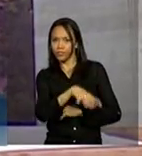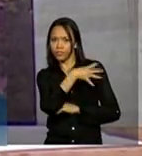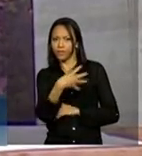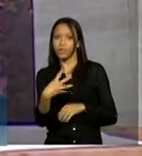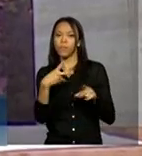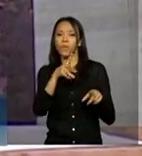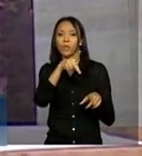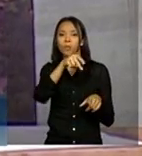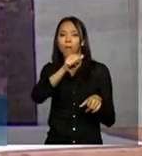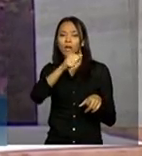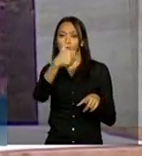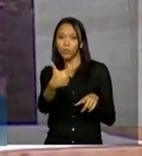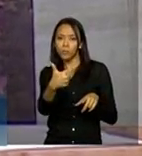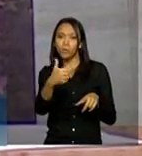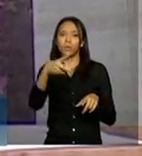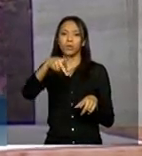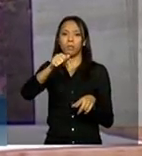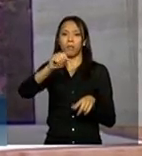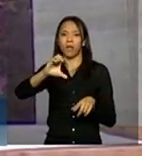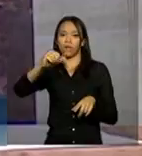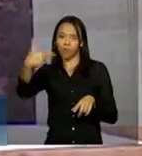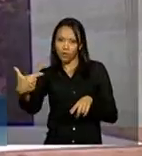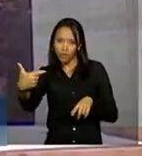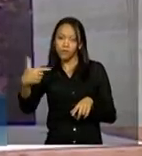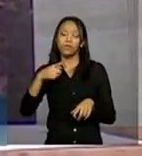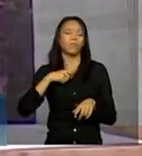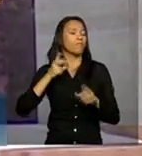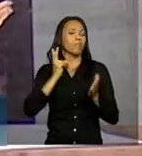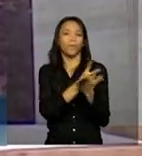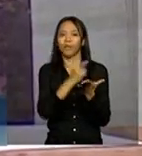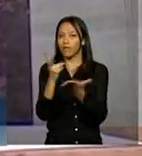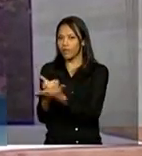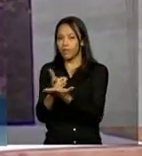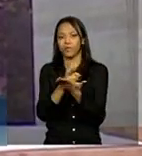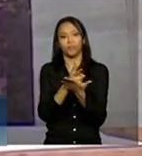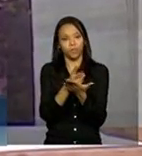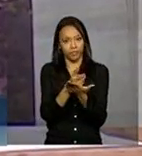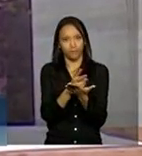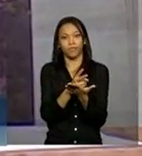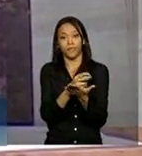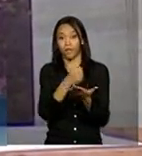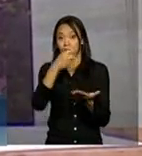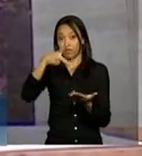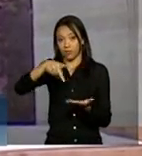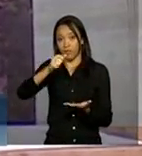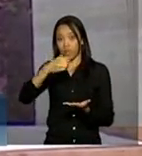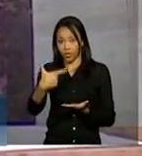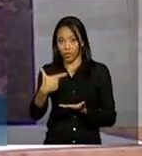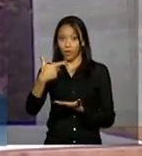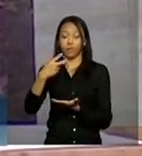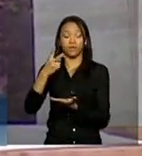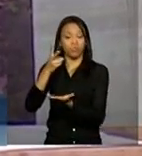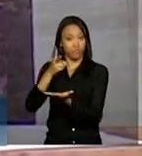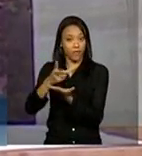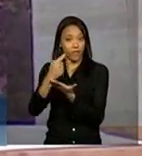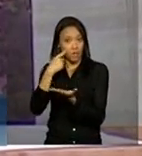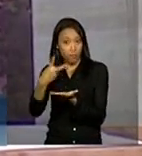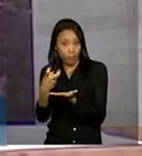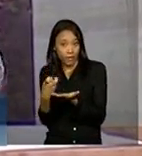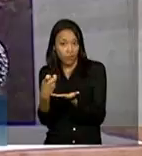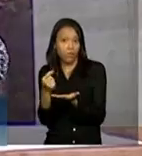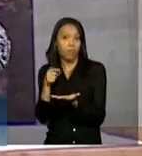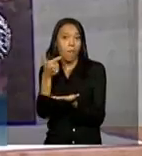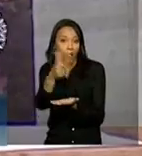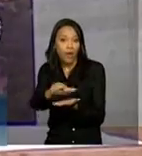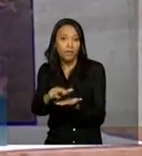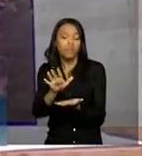PAC 2, nos dois ciclos a gente tem o mesmo movimento, no PAC 2 ele é mais acentuado, mas um movimento